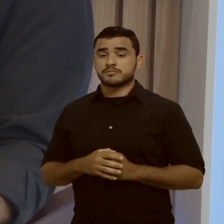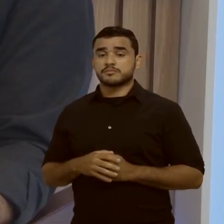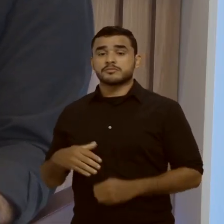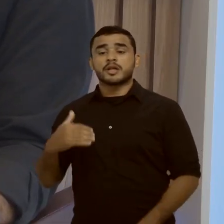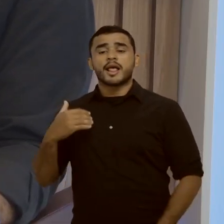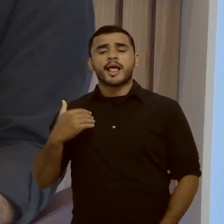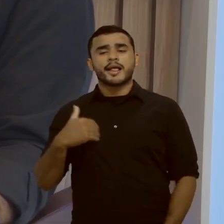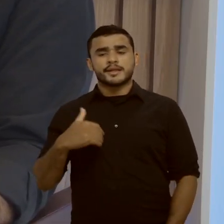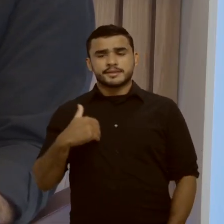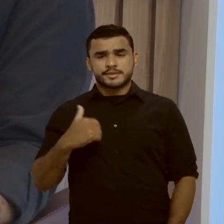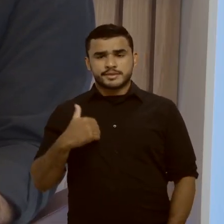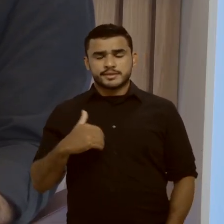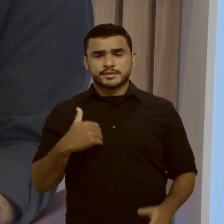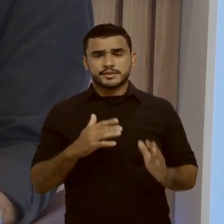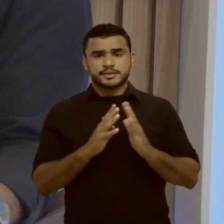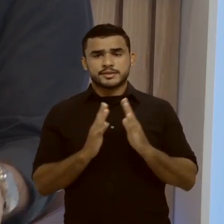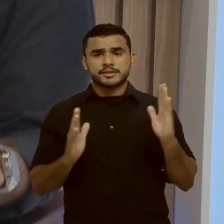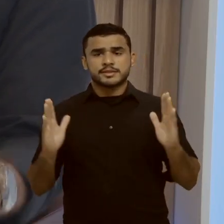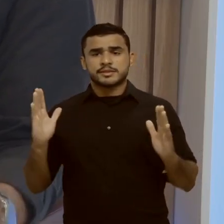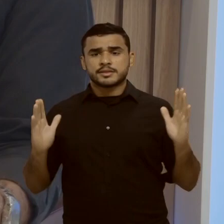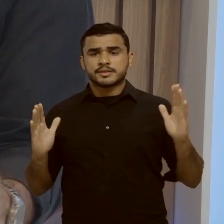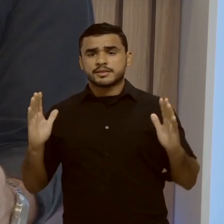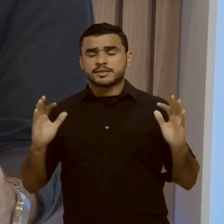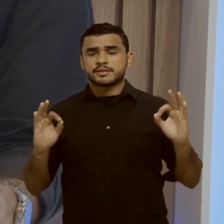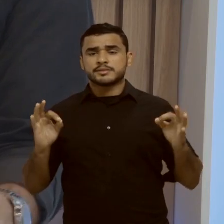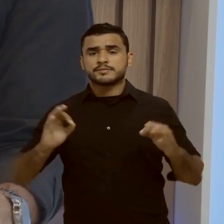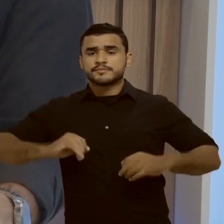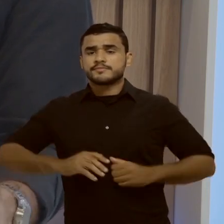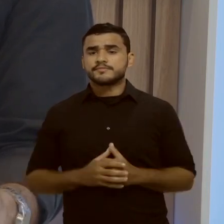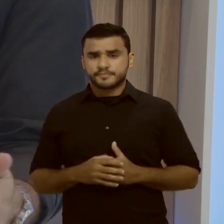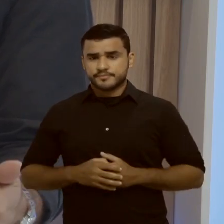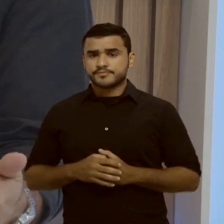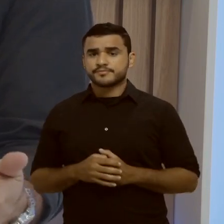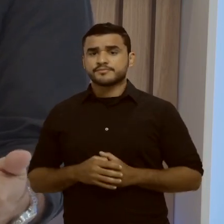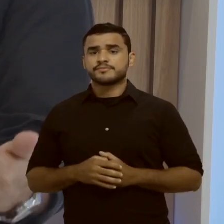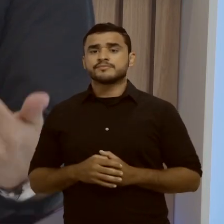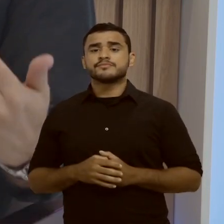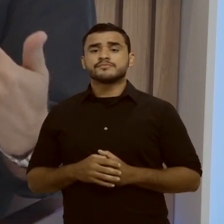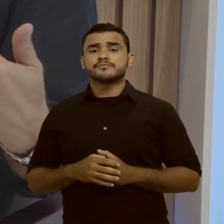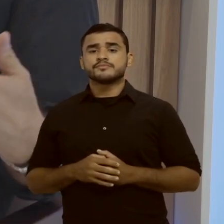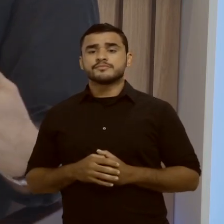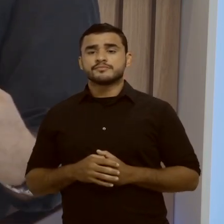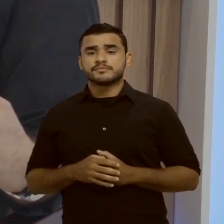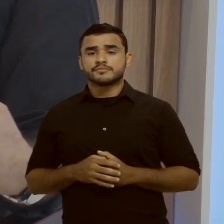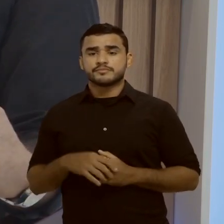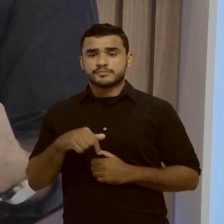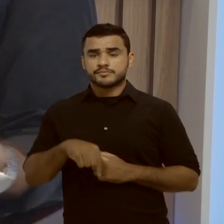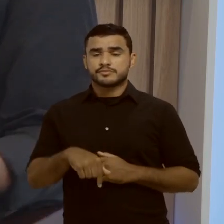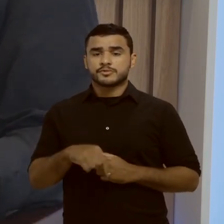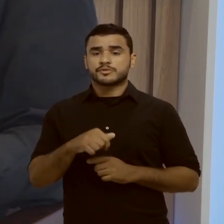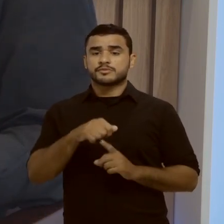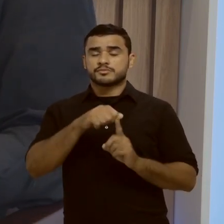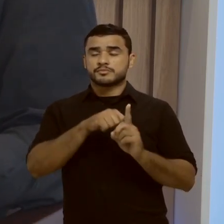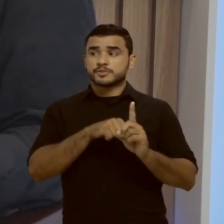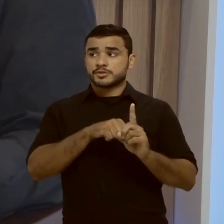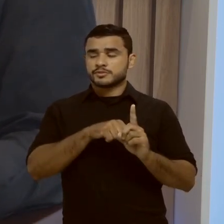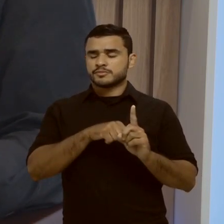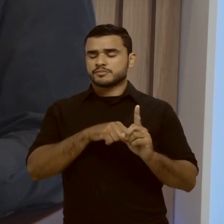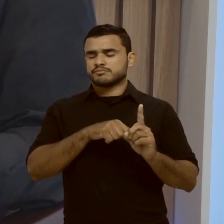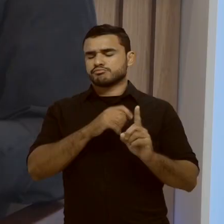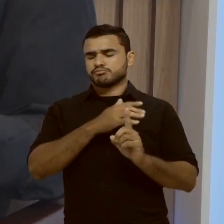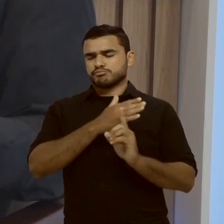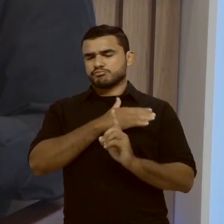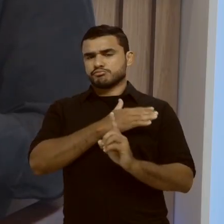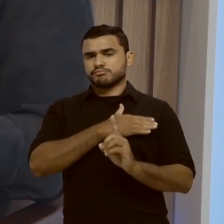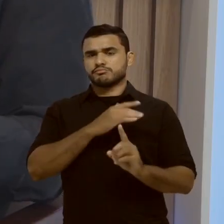do Ceará, que você citou, na verdade se refere ao começo da competição, porque o Ceará criou uma